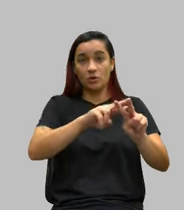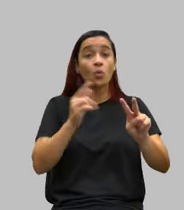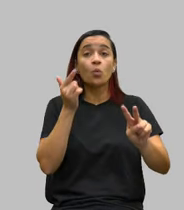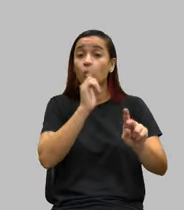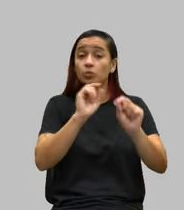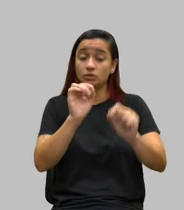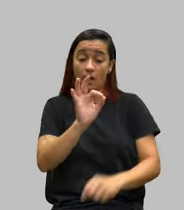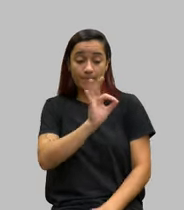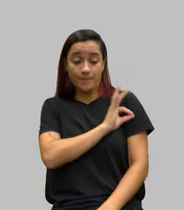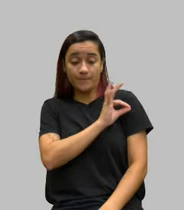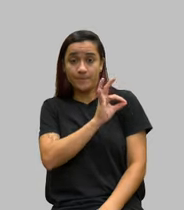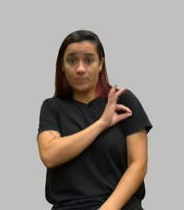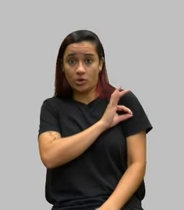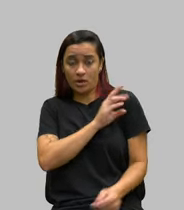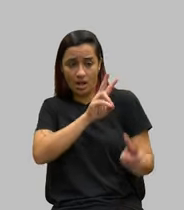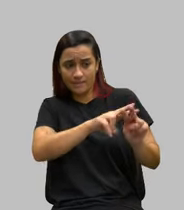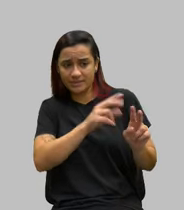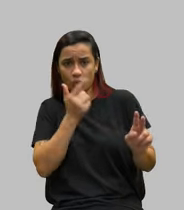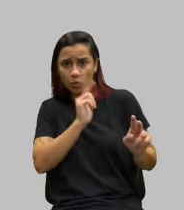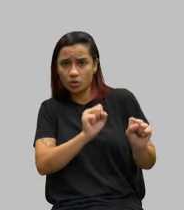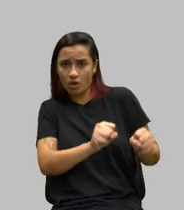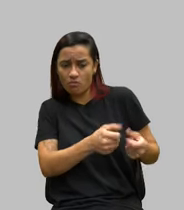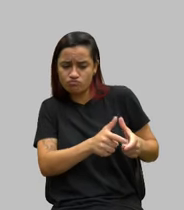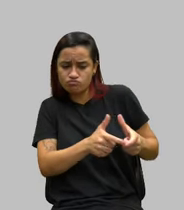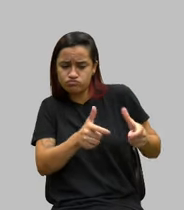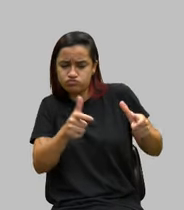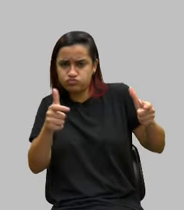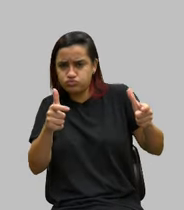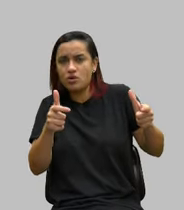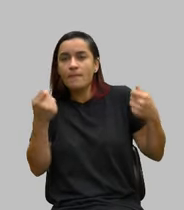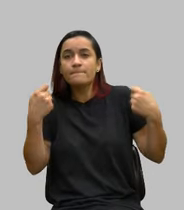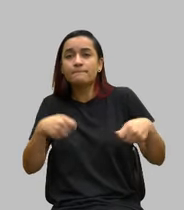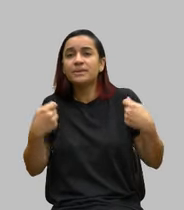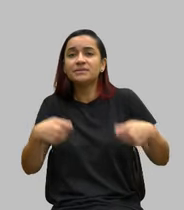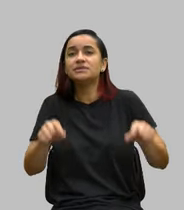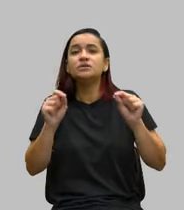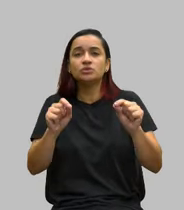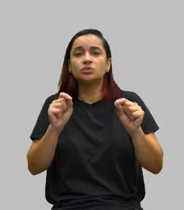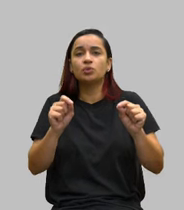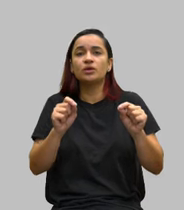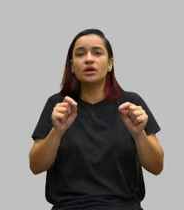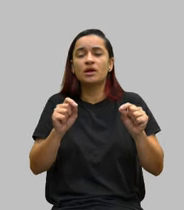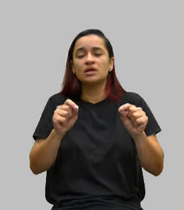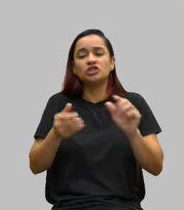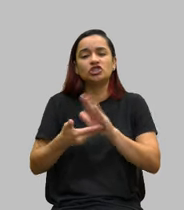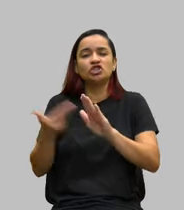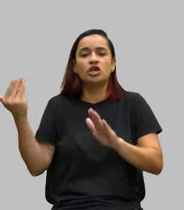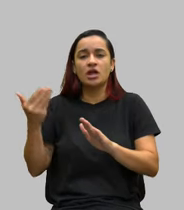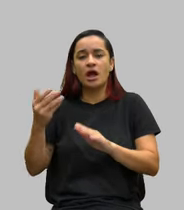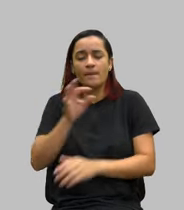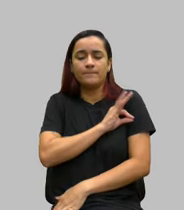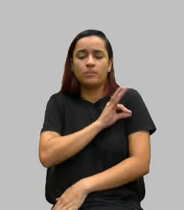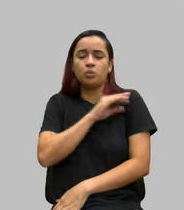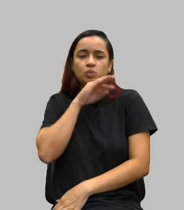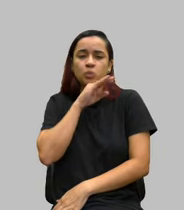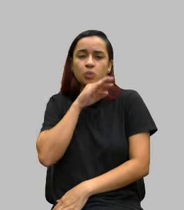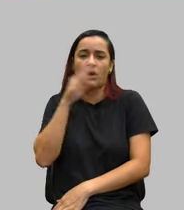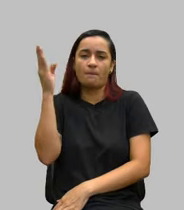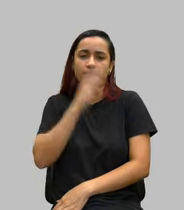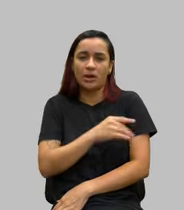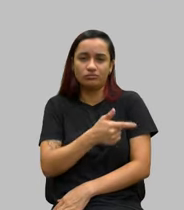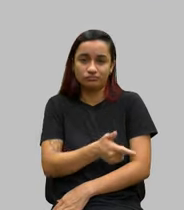polícia forte nós precisamos purgar aquela exceção que é o mal policial nós estamos tendo nós temos feito